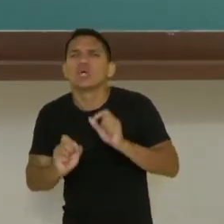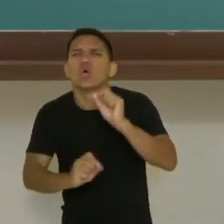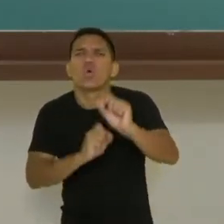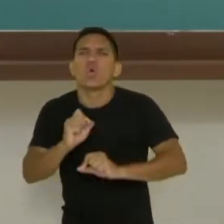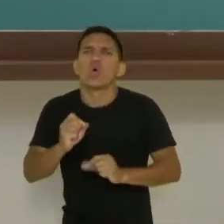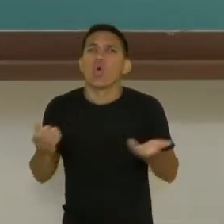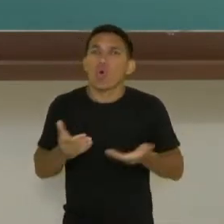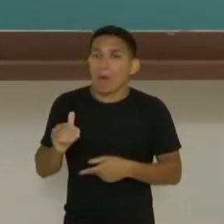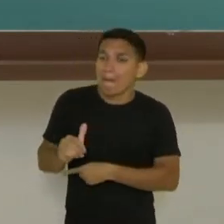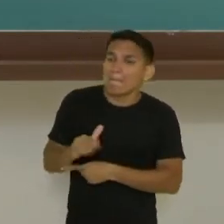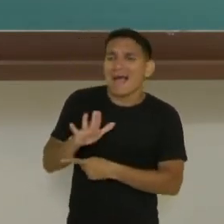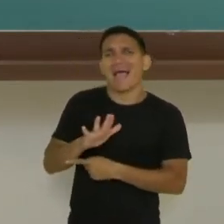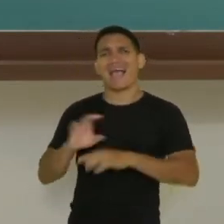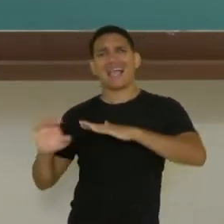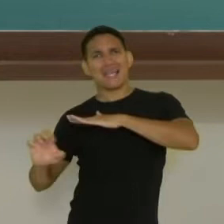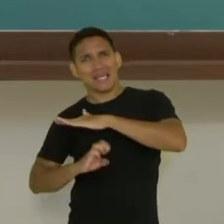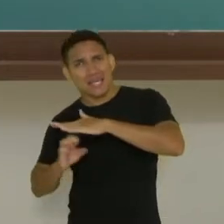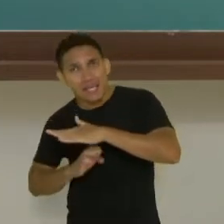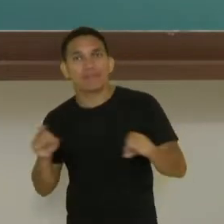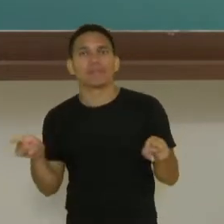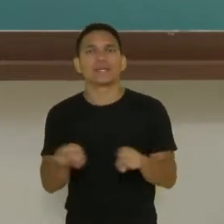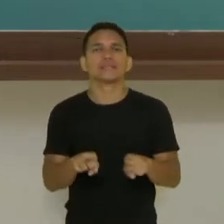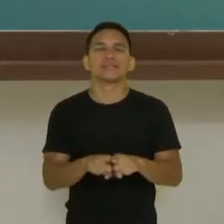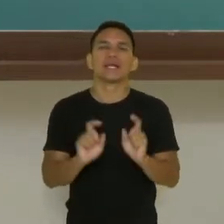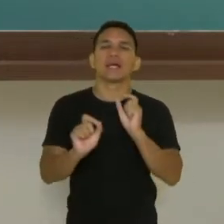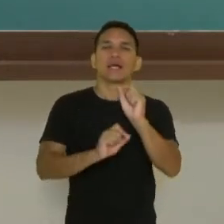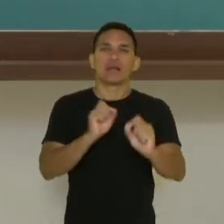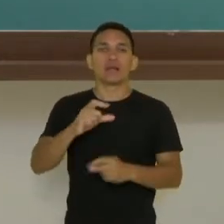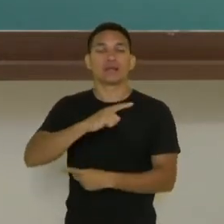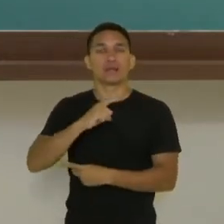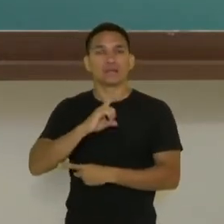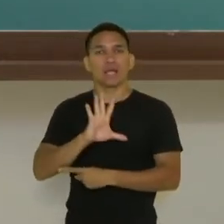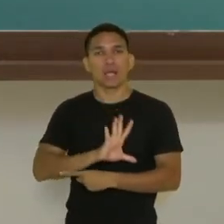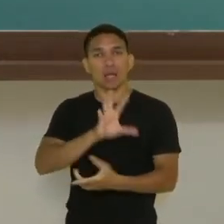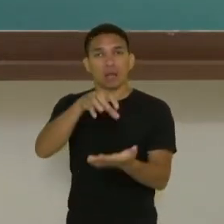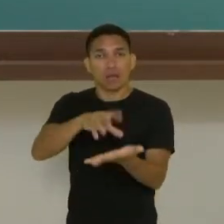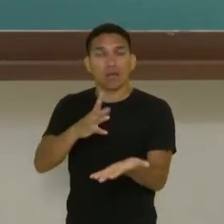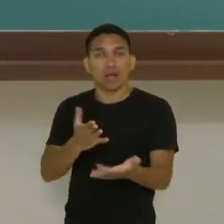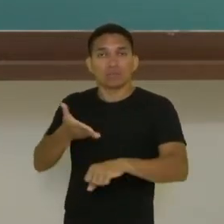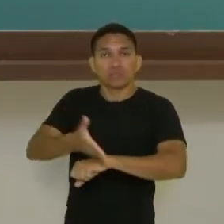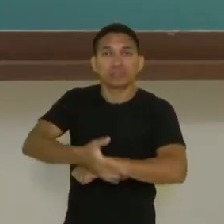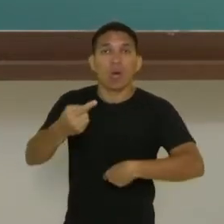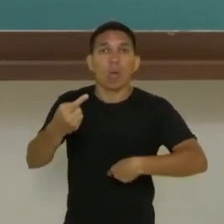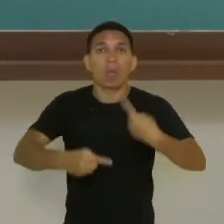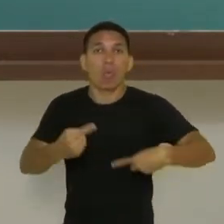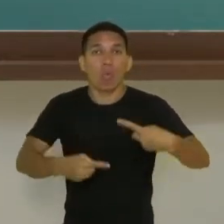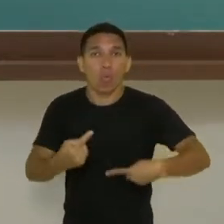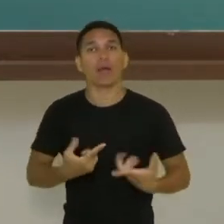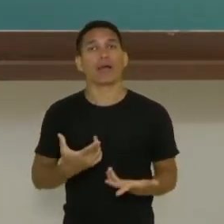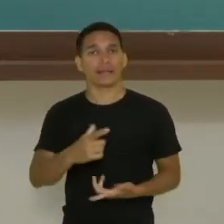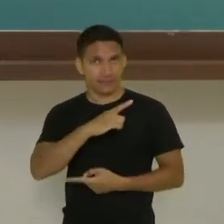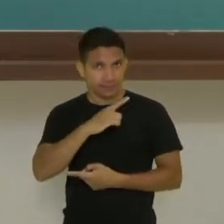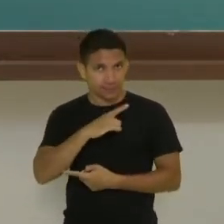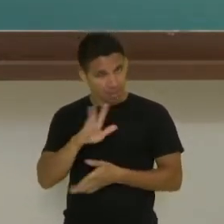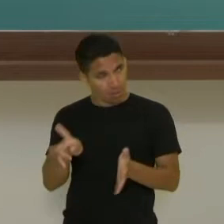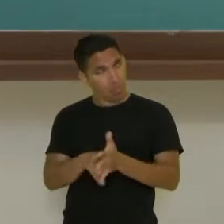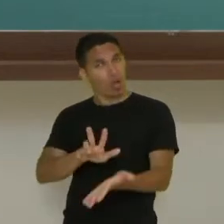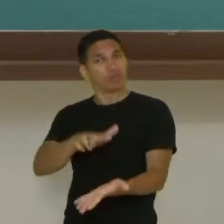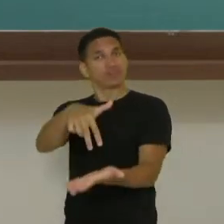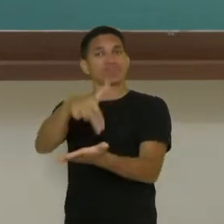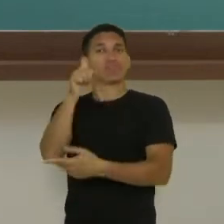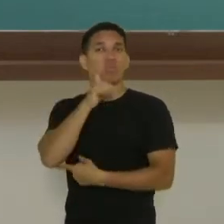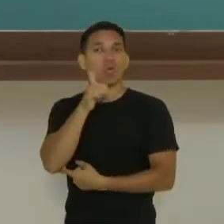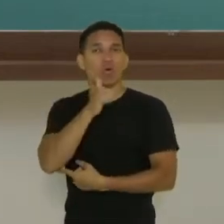mais empresas e até mesmo cargos políticos têm sido exercidos por mulheres, chefes